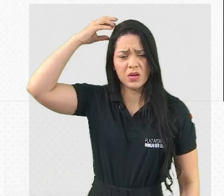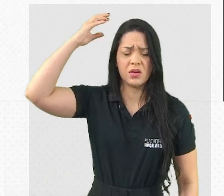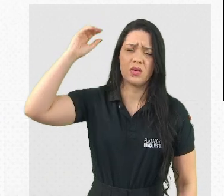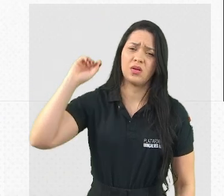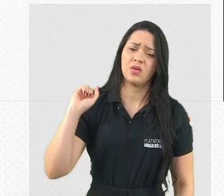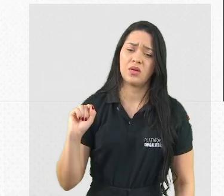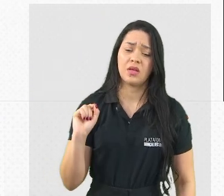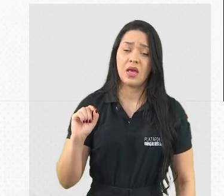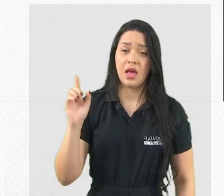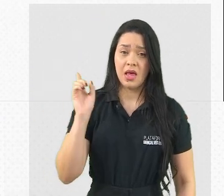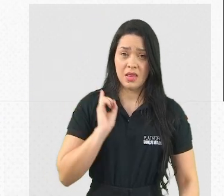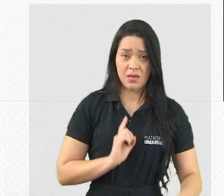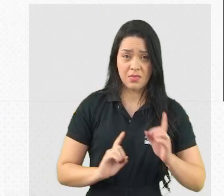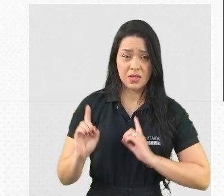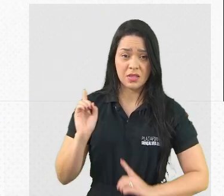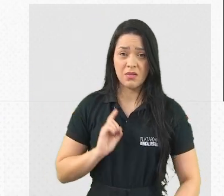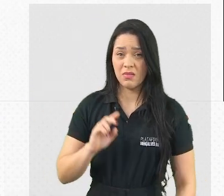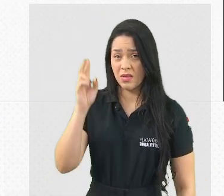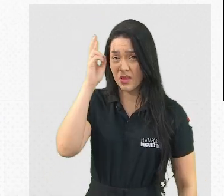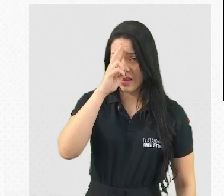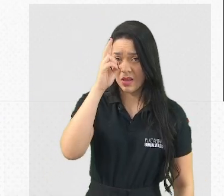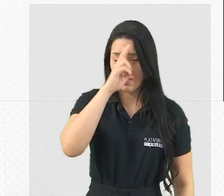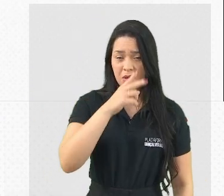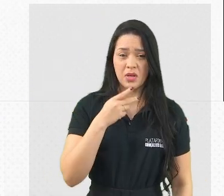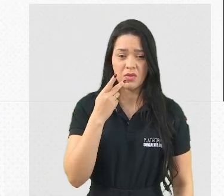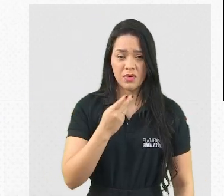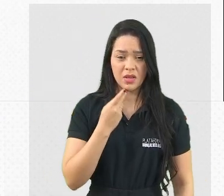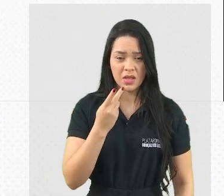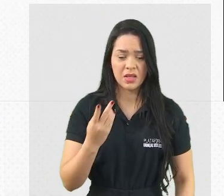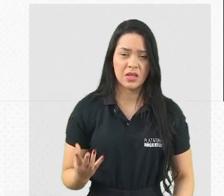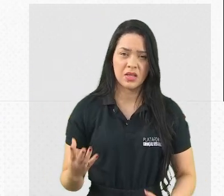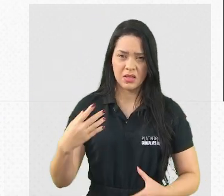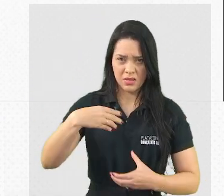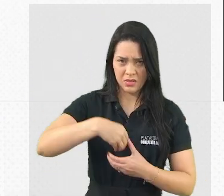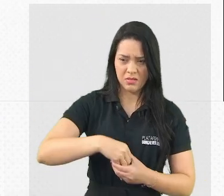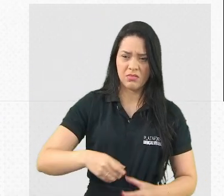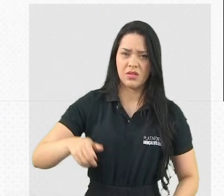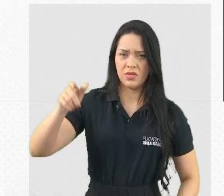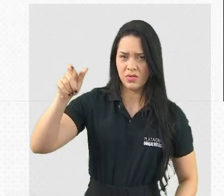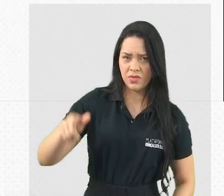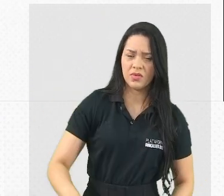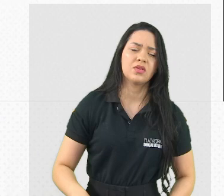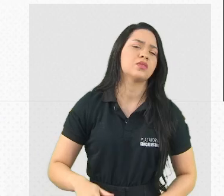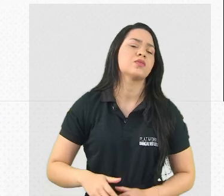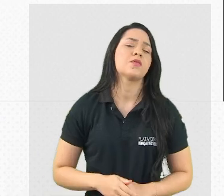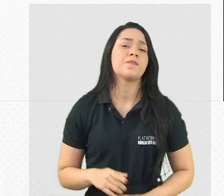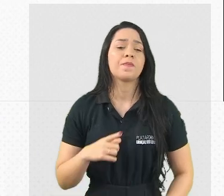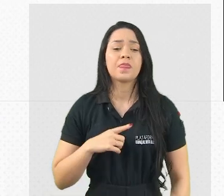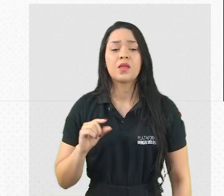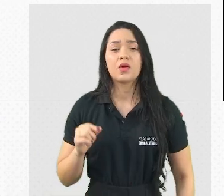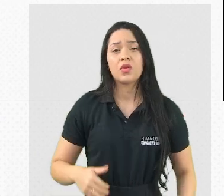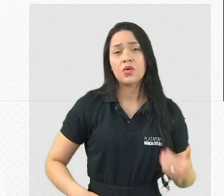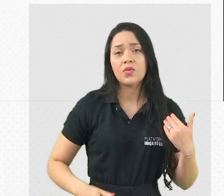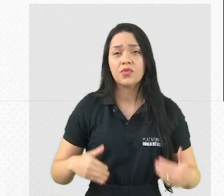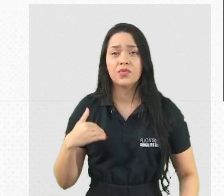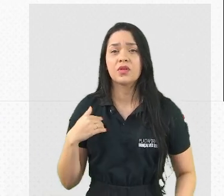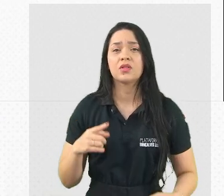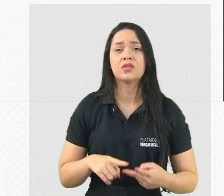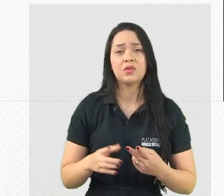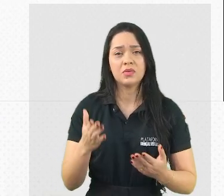levando à depressão. Lembra do que eu falei ainda há pouco da integralidade do indivíduo? De ter o físico,